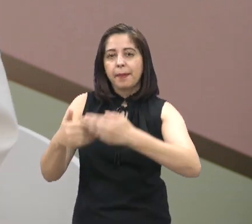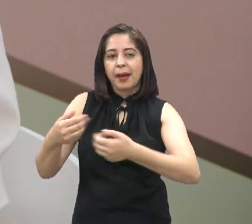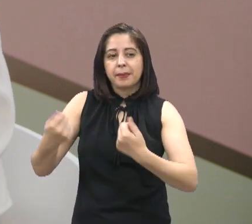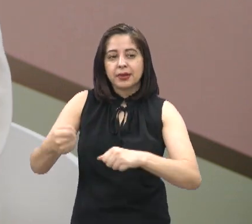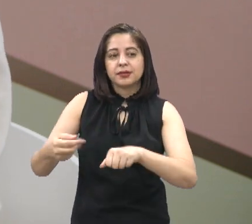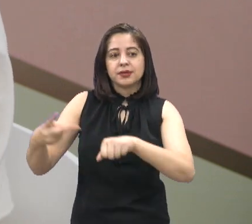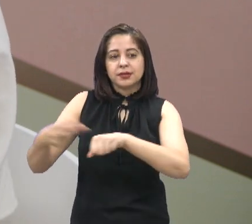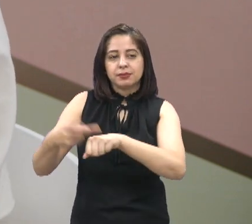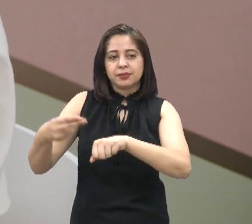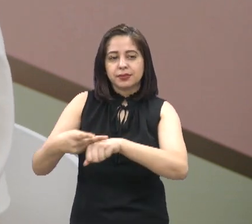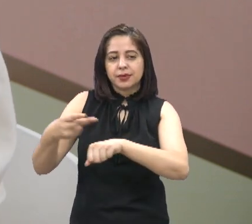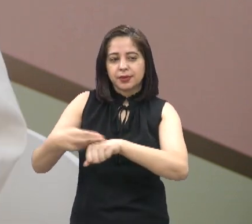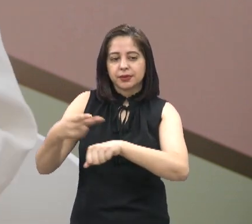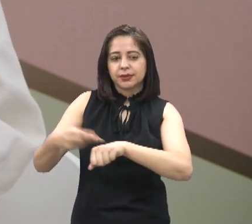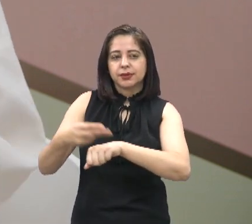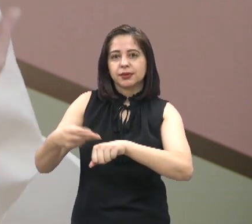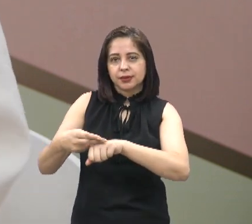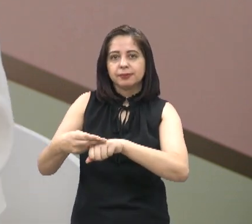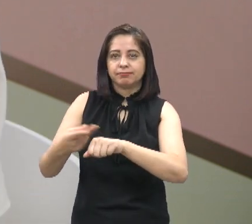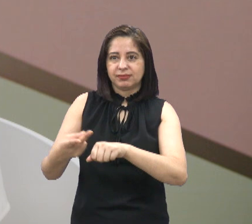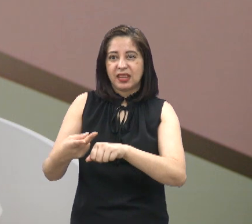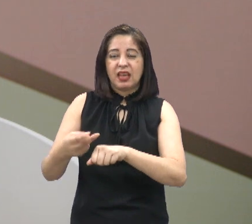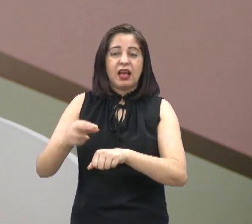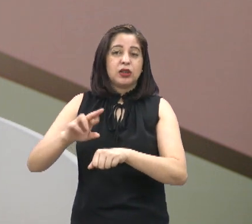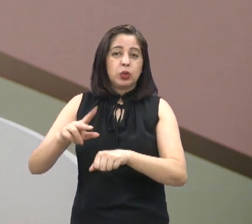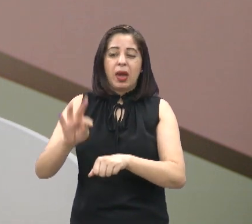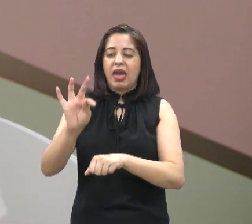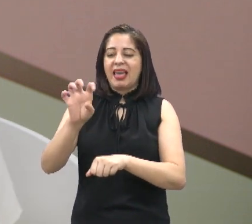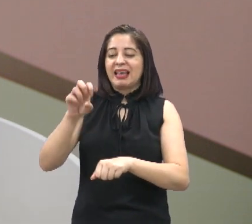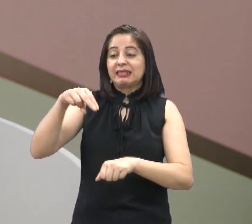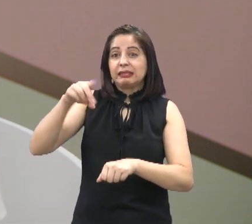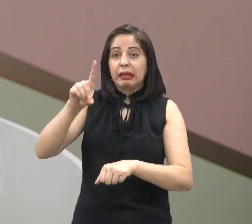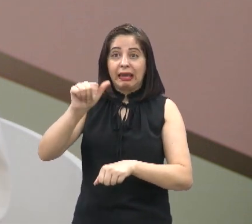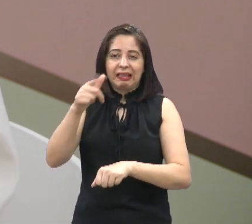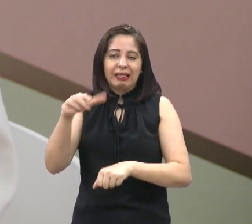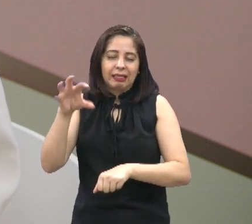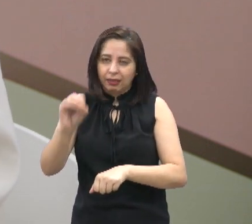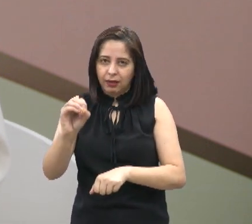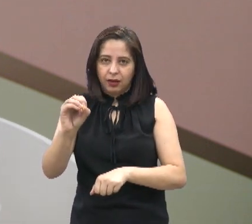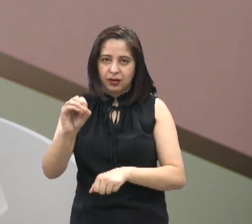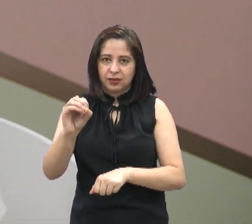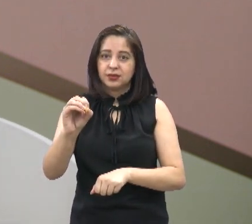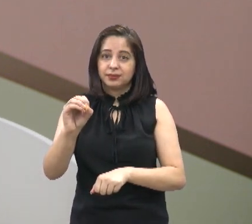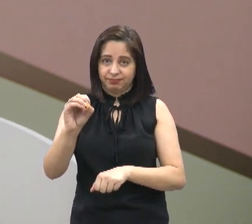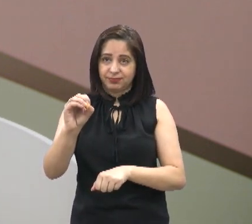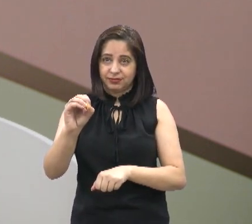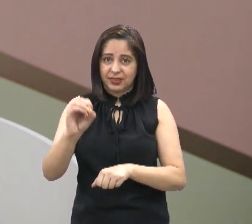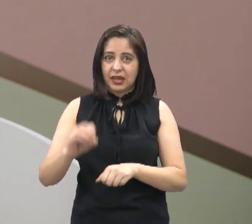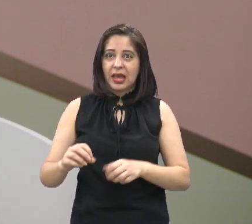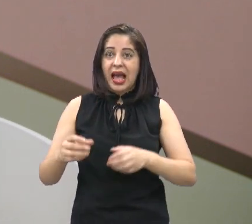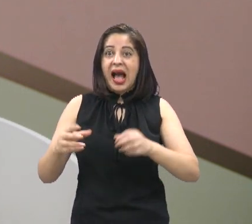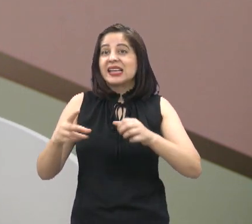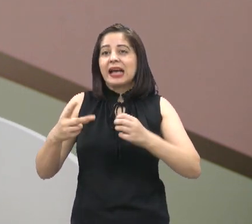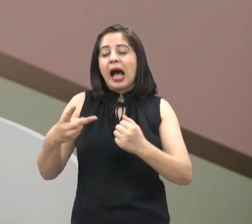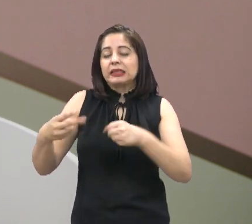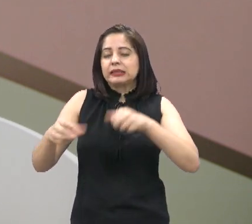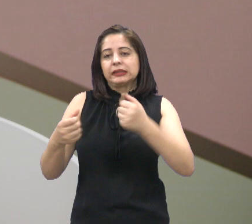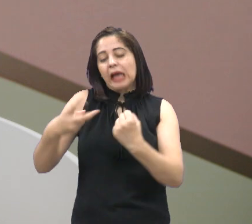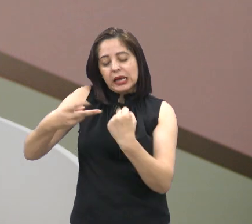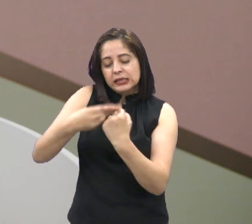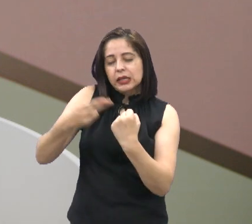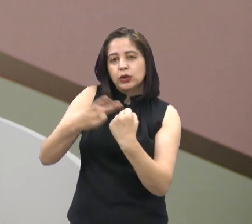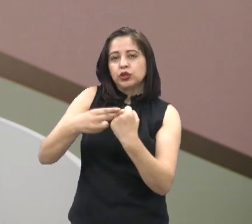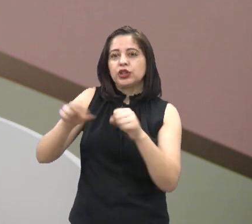nem de cirurgia assim, de ruptura de tendão, outras cirurgias, né? Acho que a intenção é falar mais da parte da cirurgia de prótese, né? Essa cirurgia